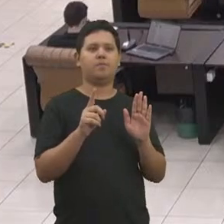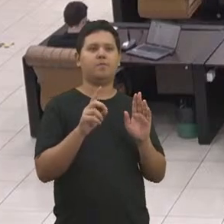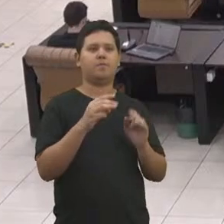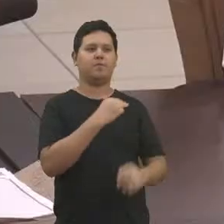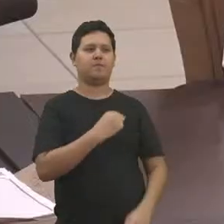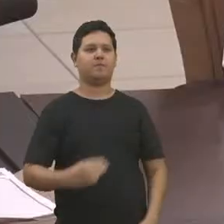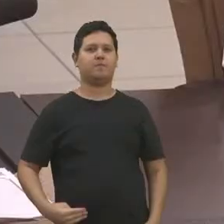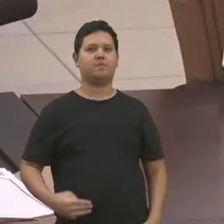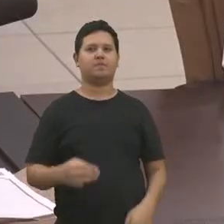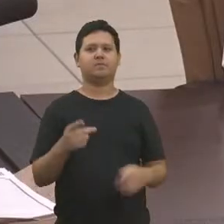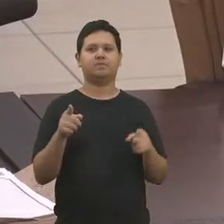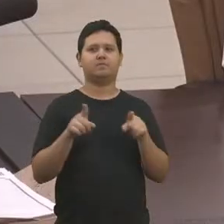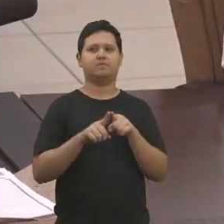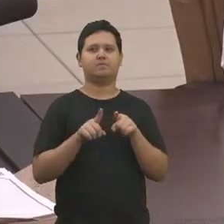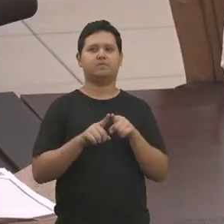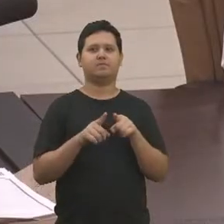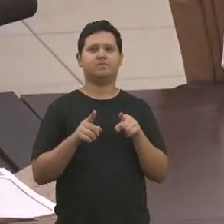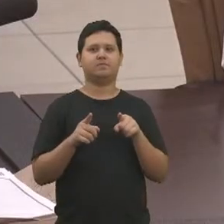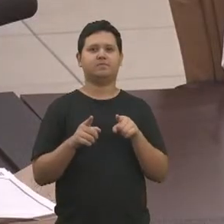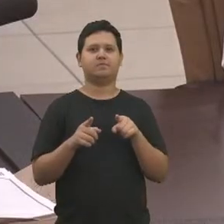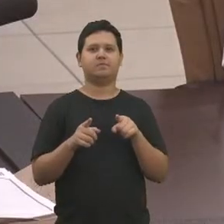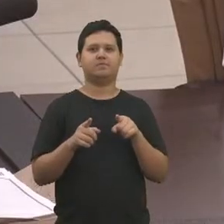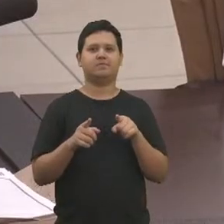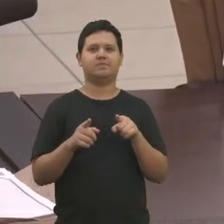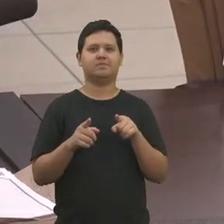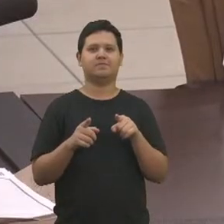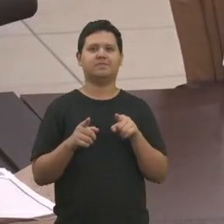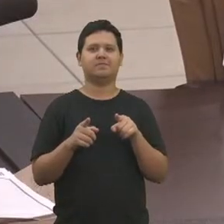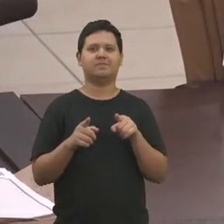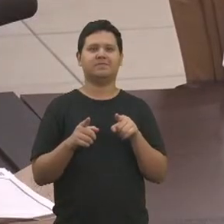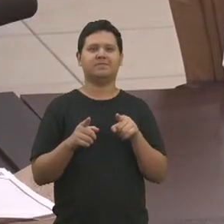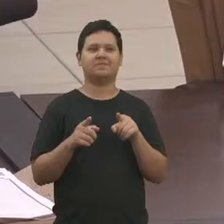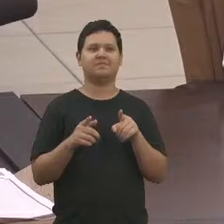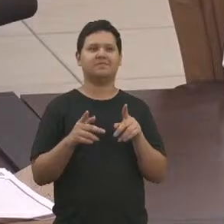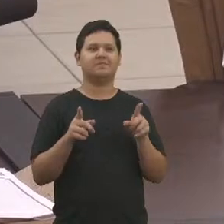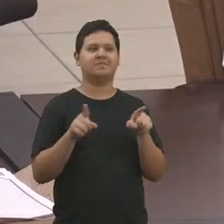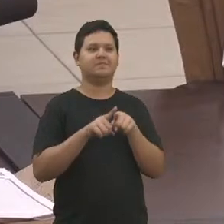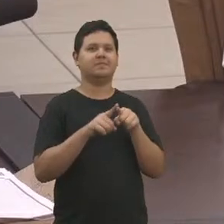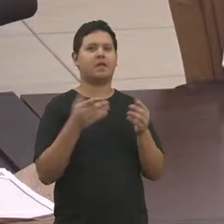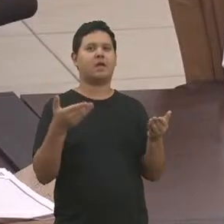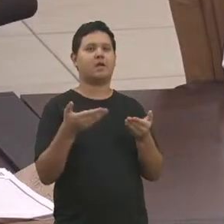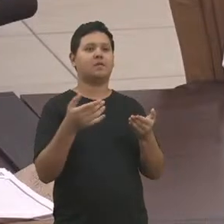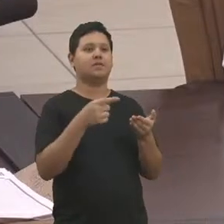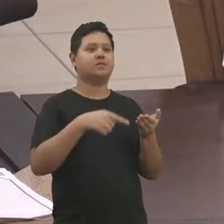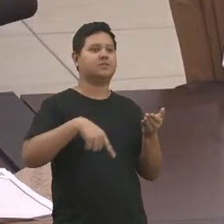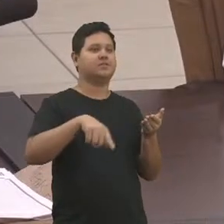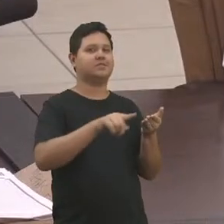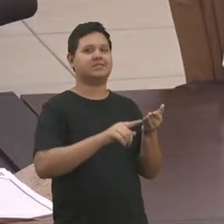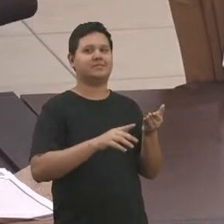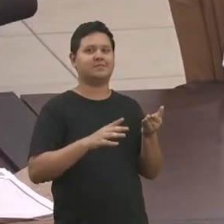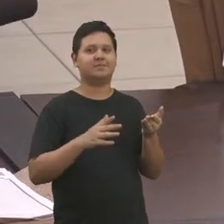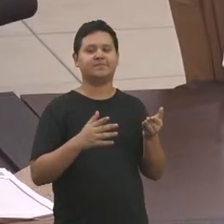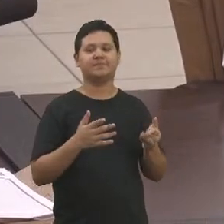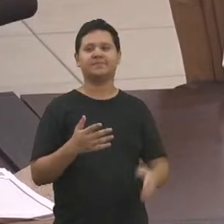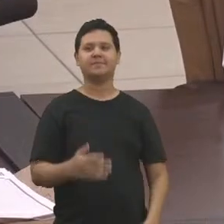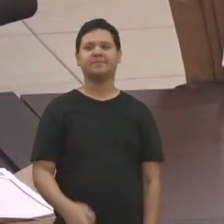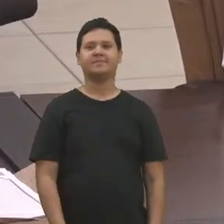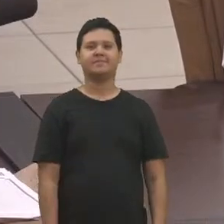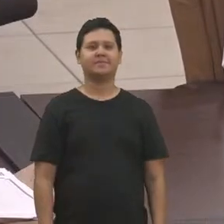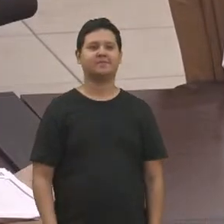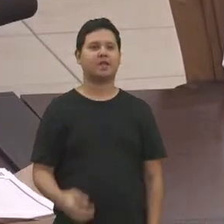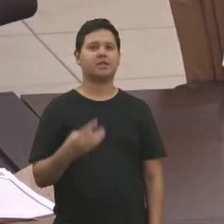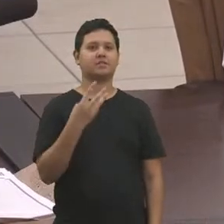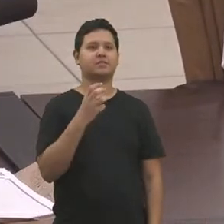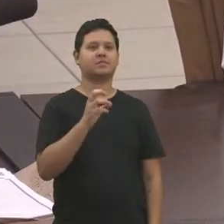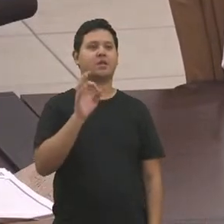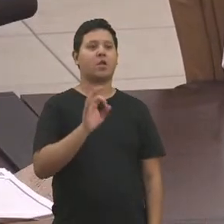Ministério da Previdência, que coloca para nós, nesse momento, uma alíquota suplementar de